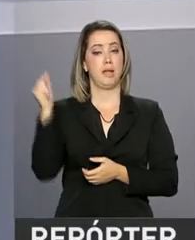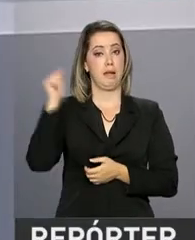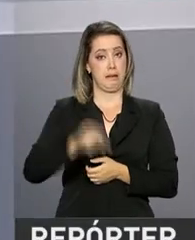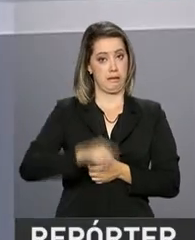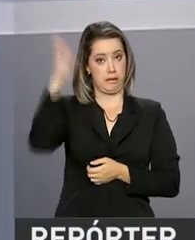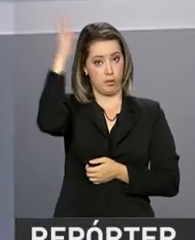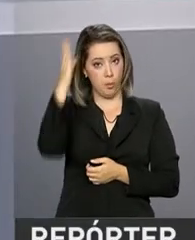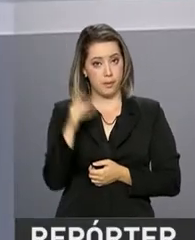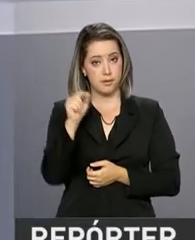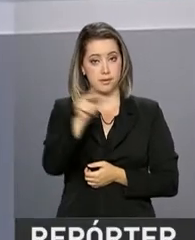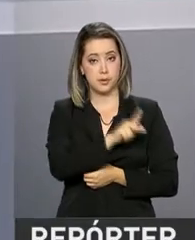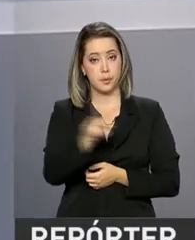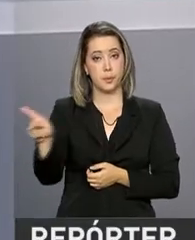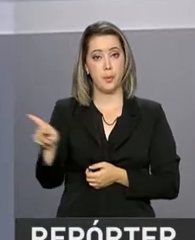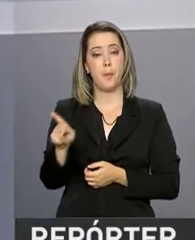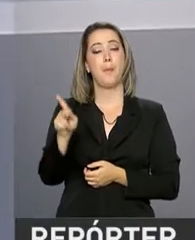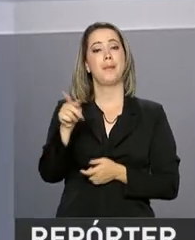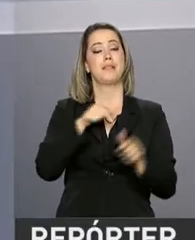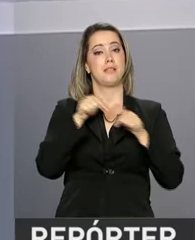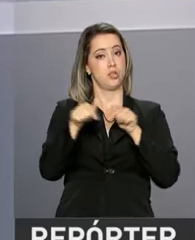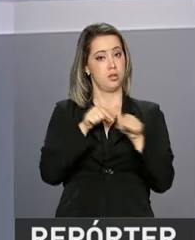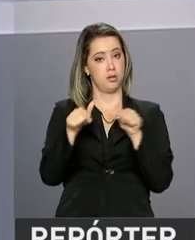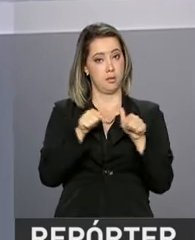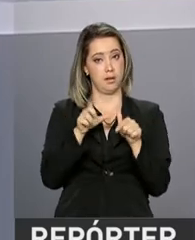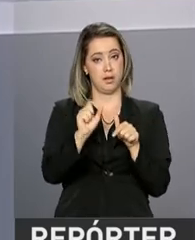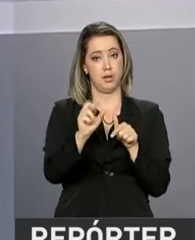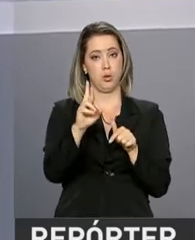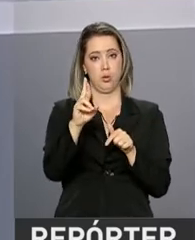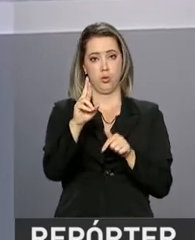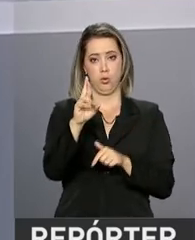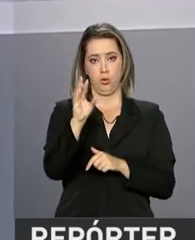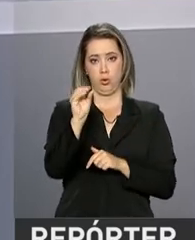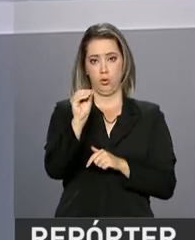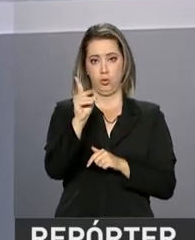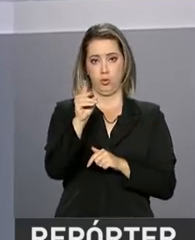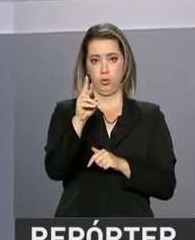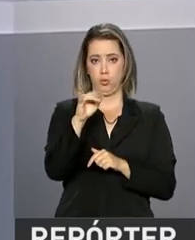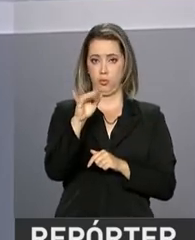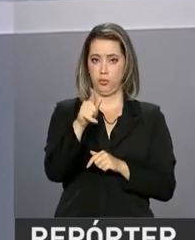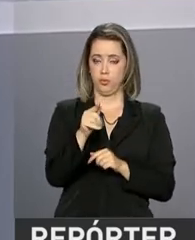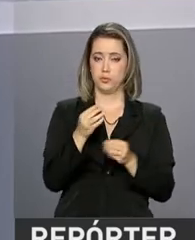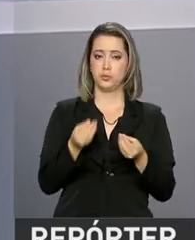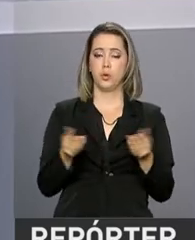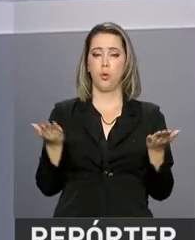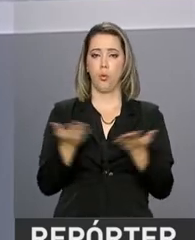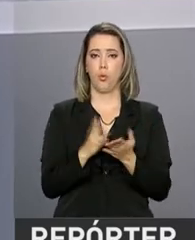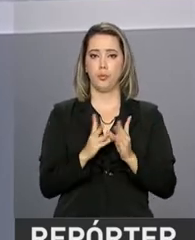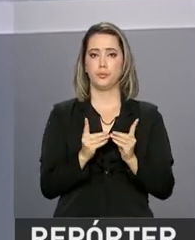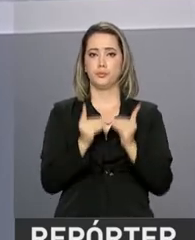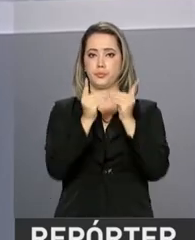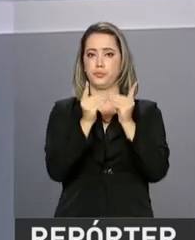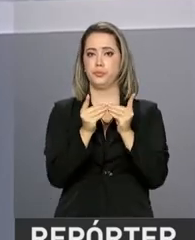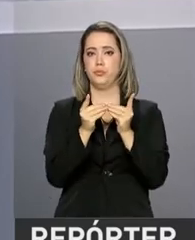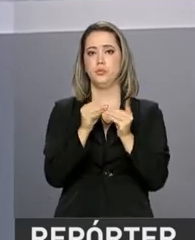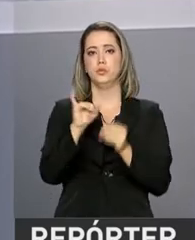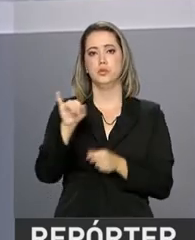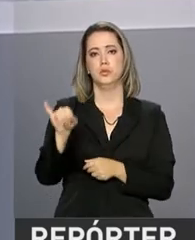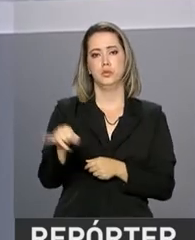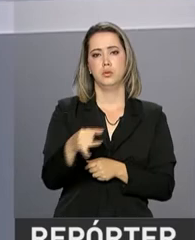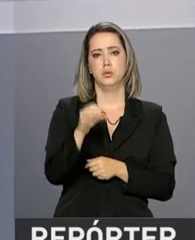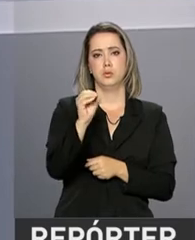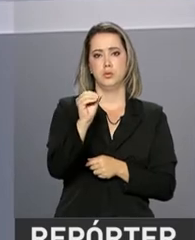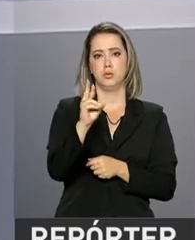o presidente em exercício rodrigo maia participou hoje da missa em memória de jorge bastos moreno na homenagem